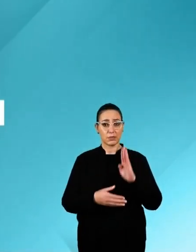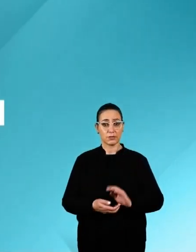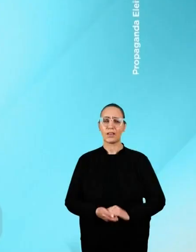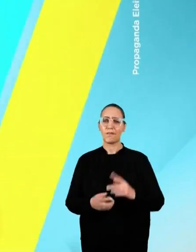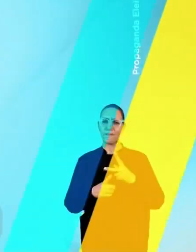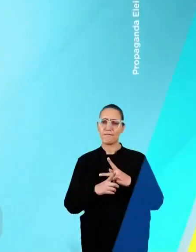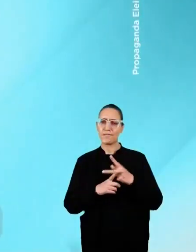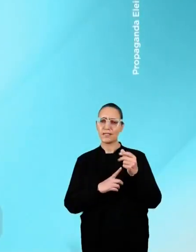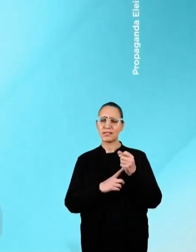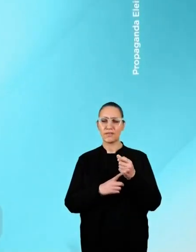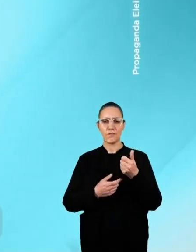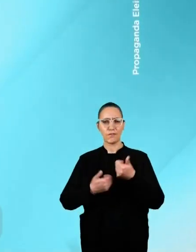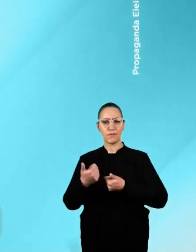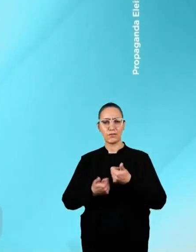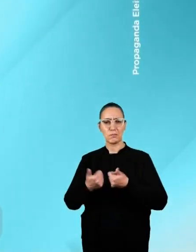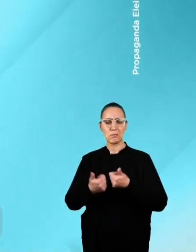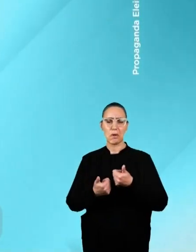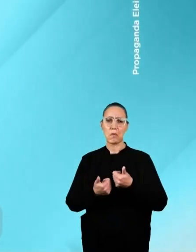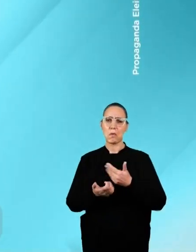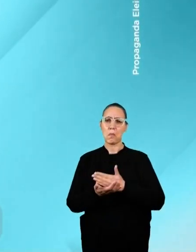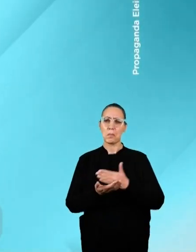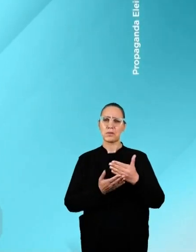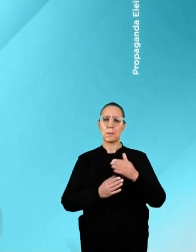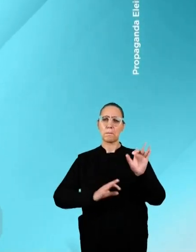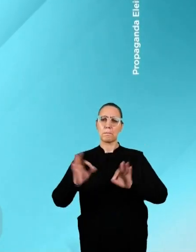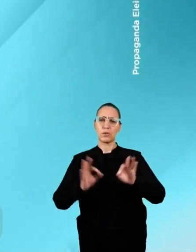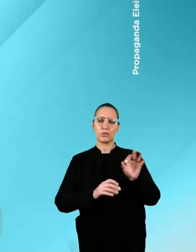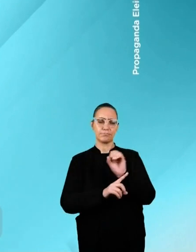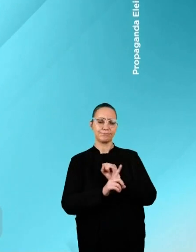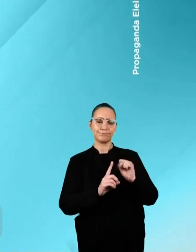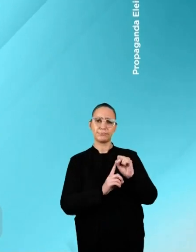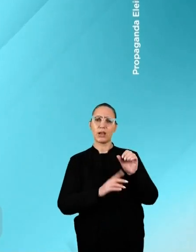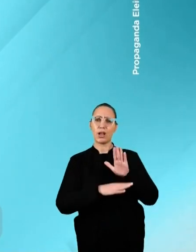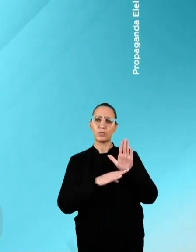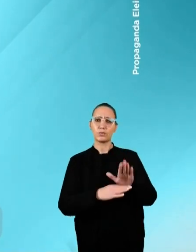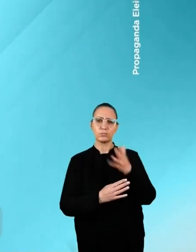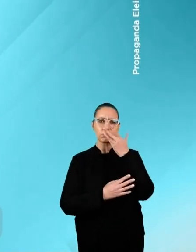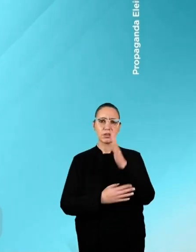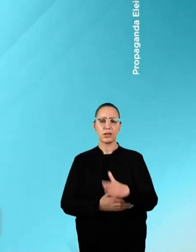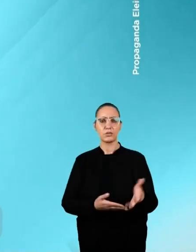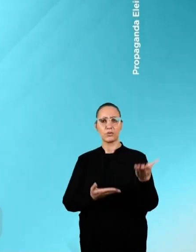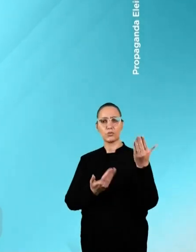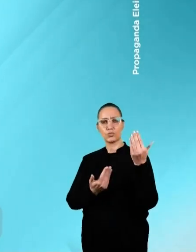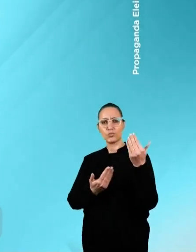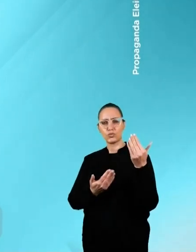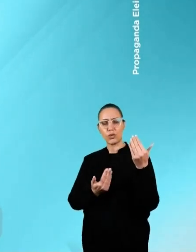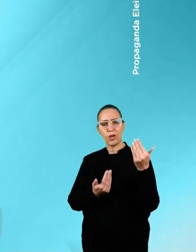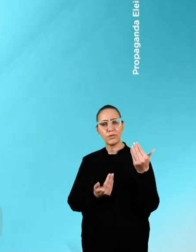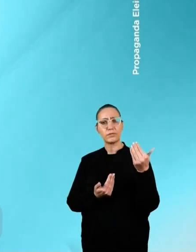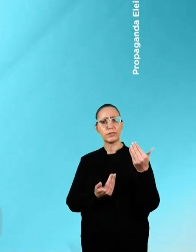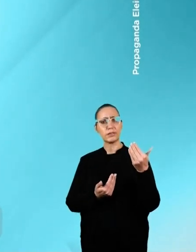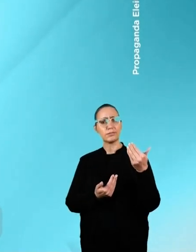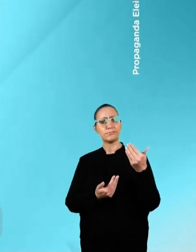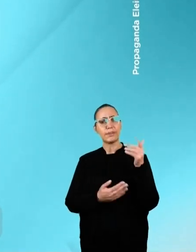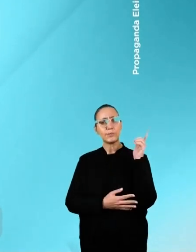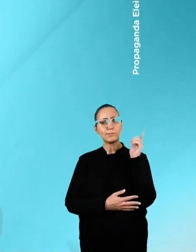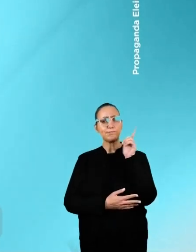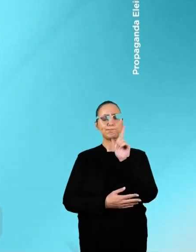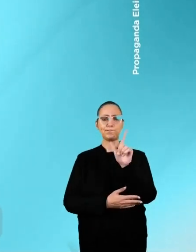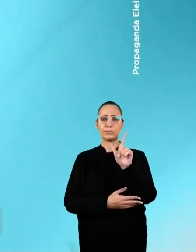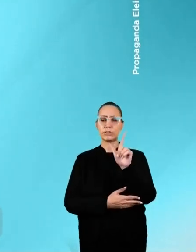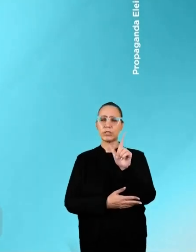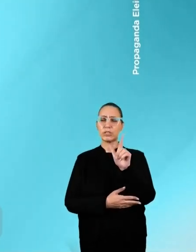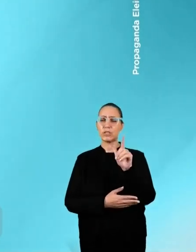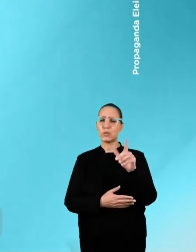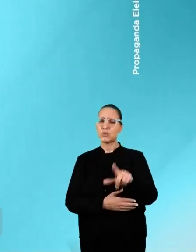União Brasil. Venci no campo e a partir dos meus projetos sociais, ajudo crianças e adolescentes a vencerem na vida. Escolhi o Rio Grande do Sul para morar